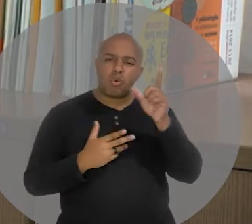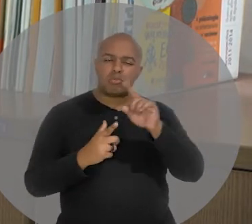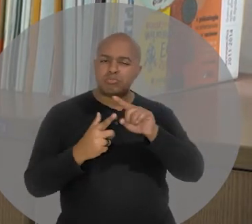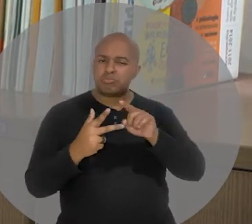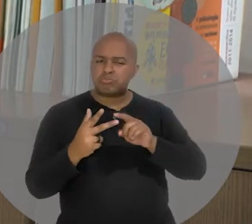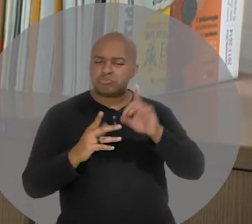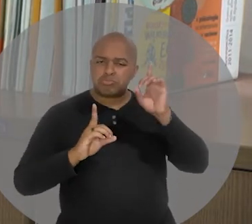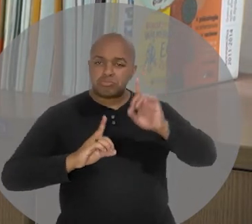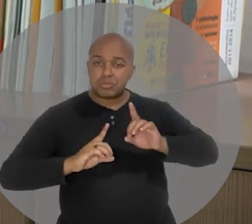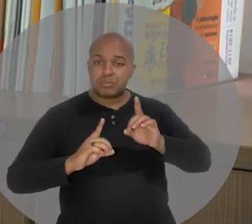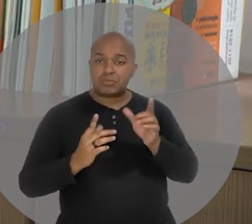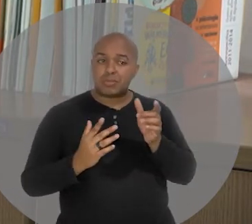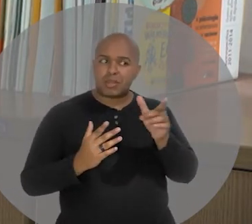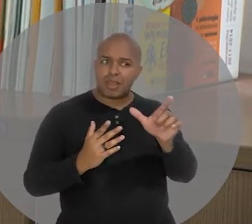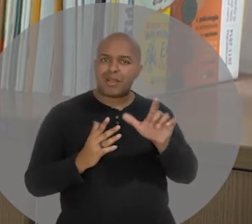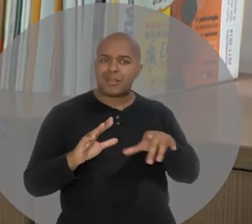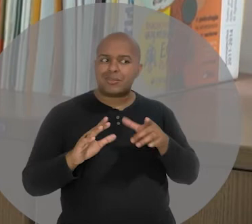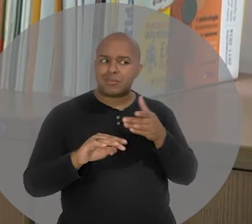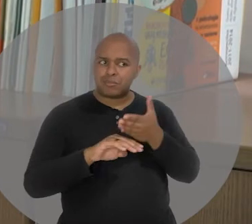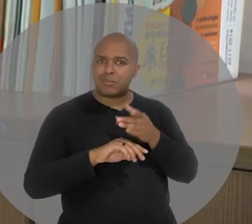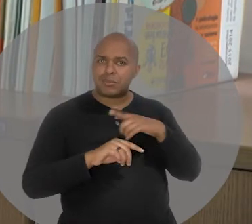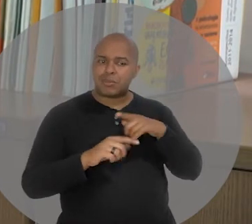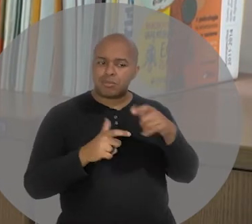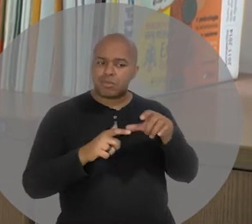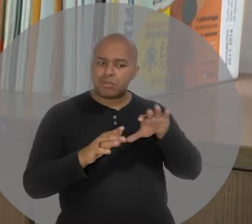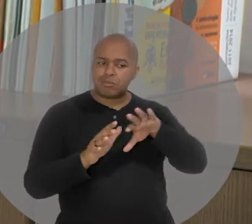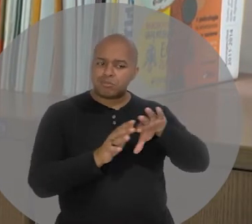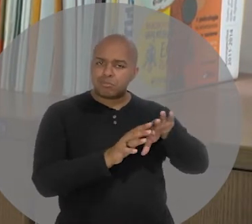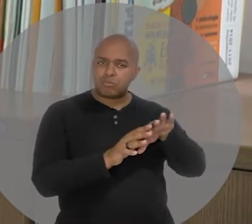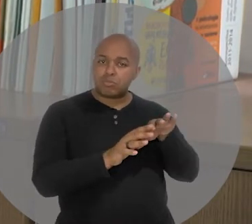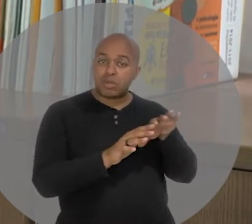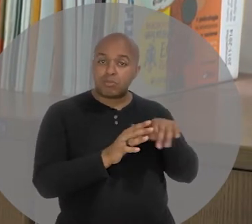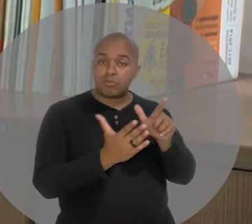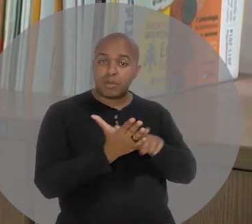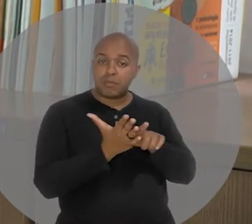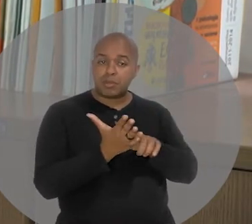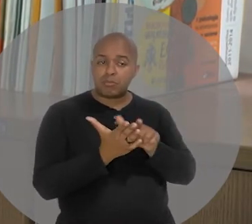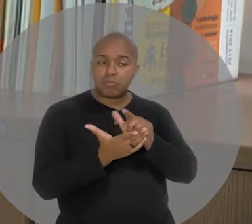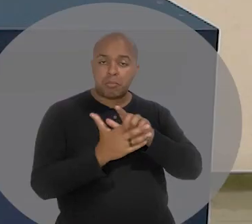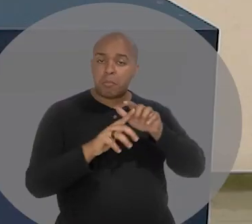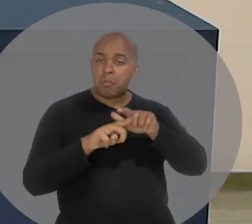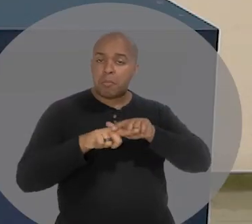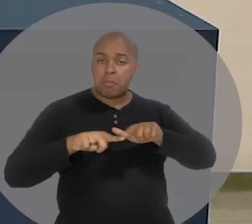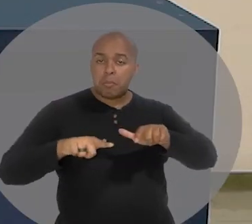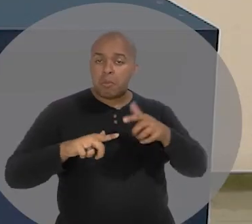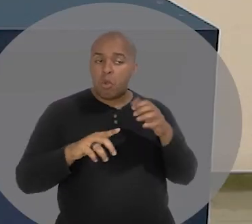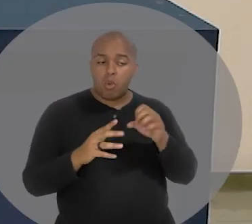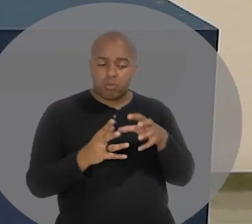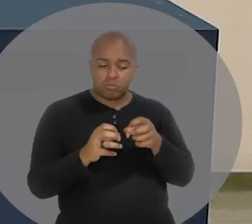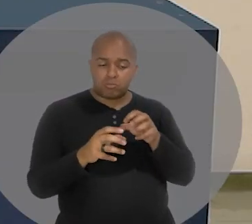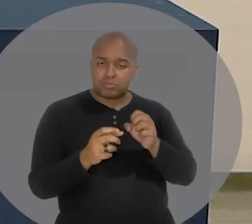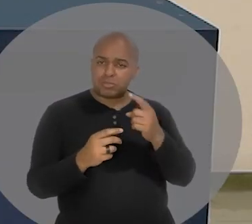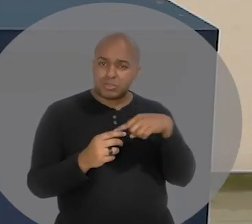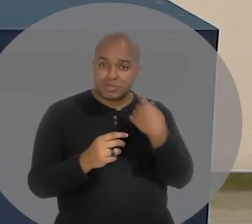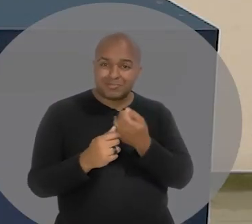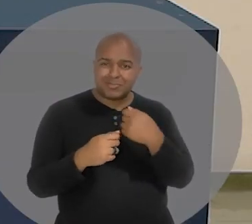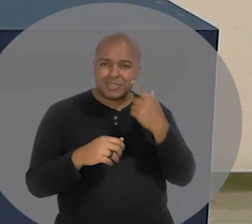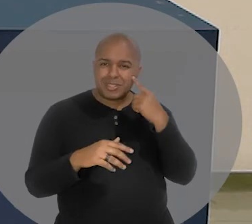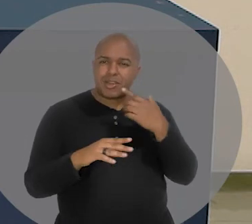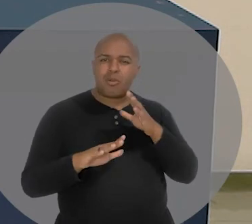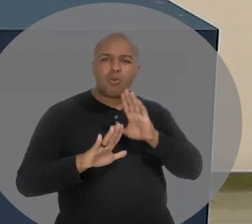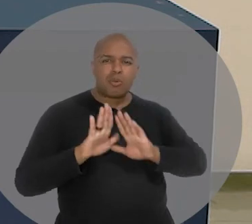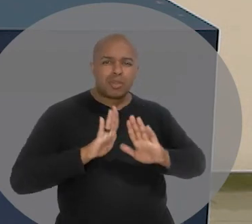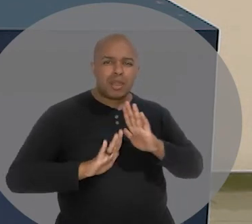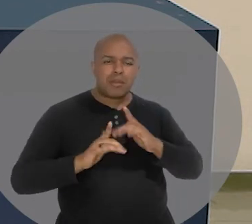de deficiência, está lá no canto da sala com uma folha em branco ou com a massinha dela. Nós precisamos tomar o cuidado para que